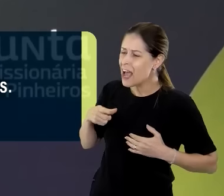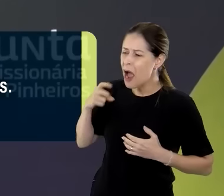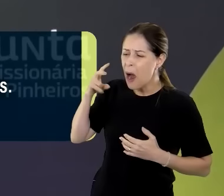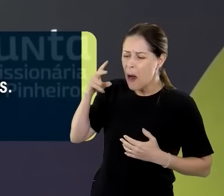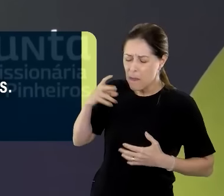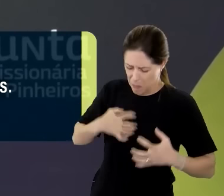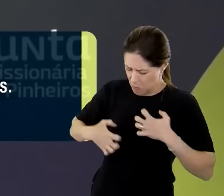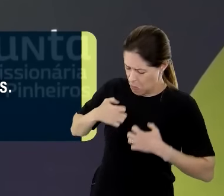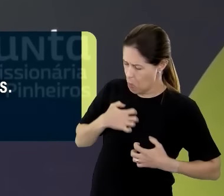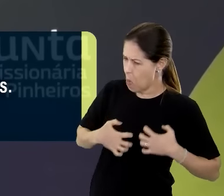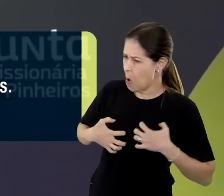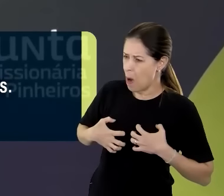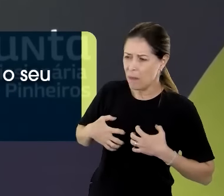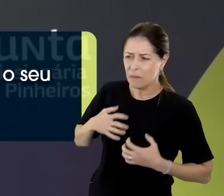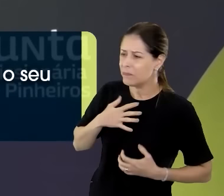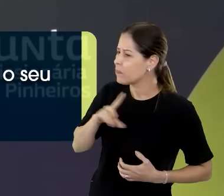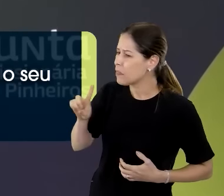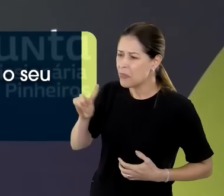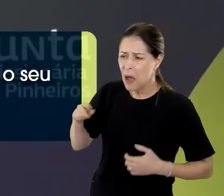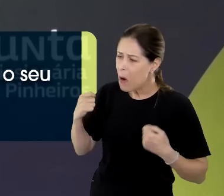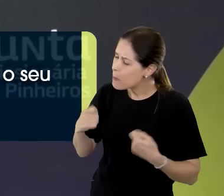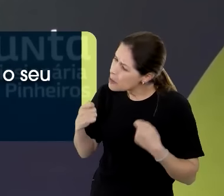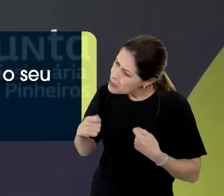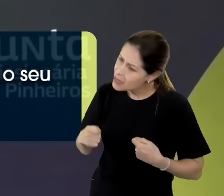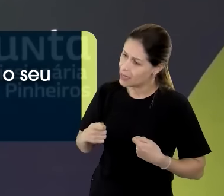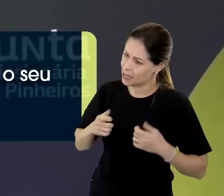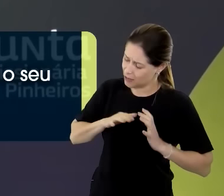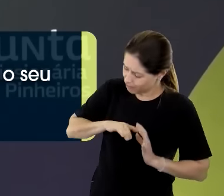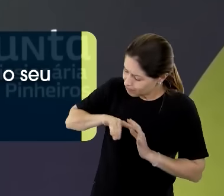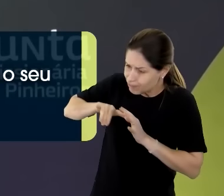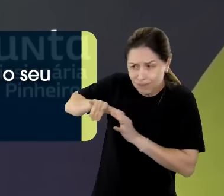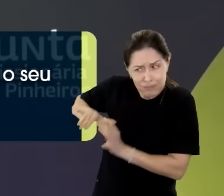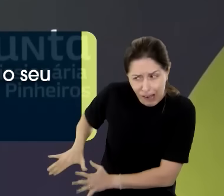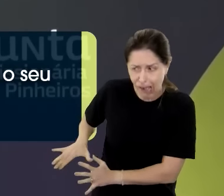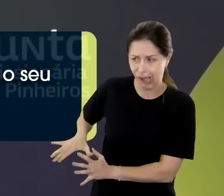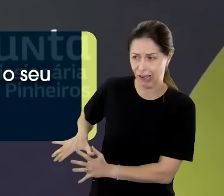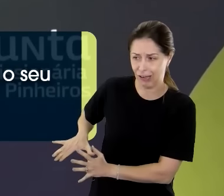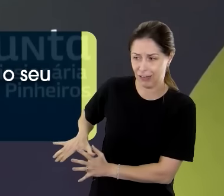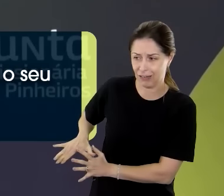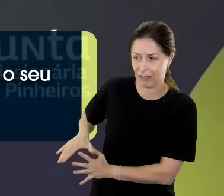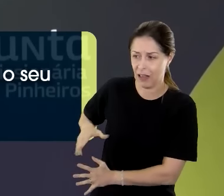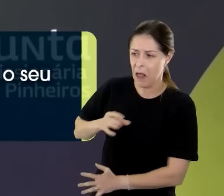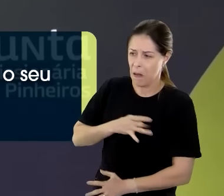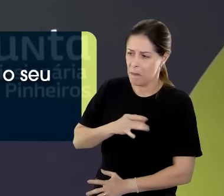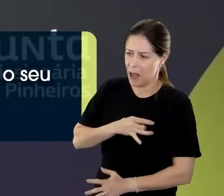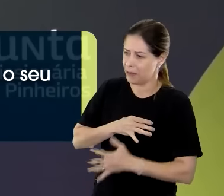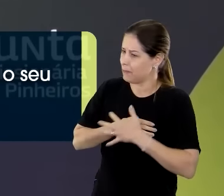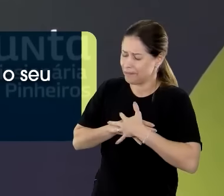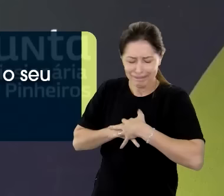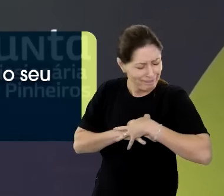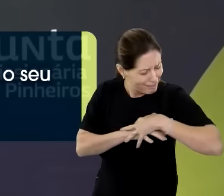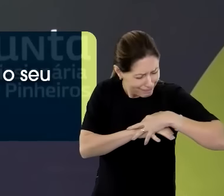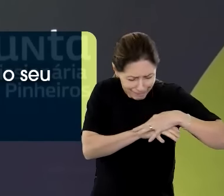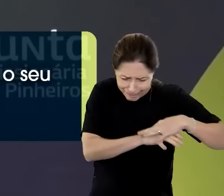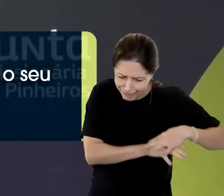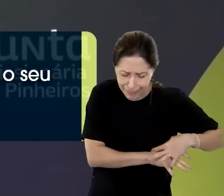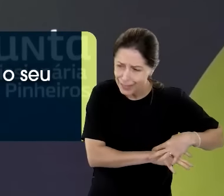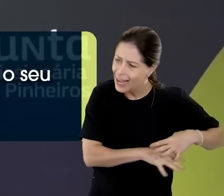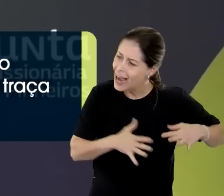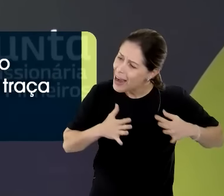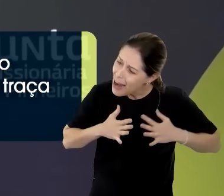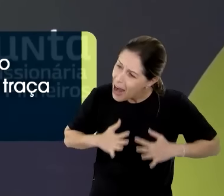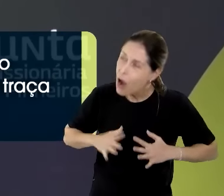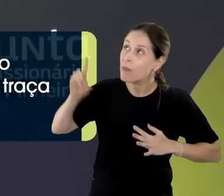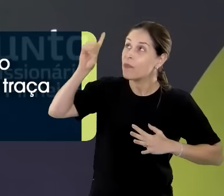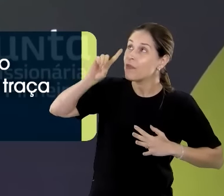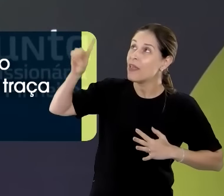serão acrescentadas. Não temais, ó pequenino rebanho, porque vosso Pai se agradou em dar-vos o seu